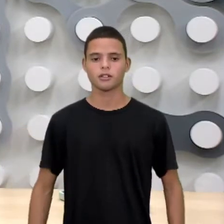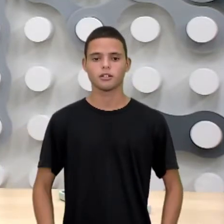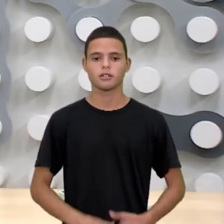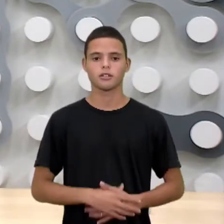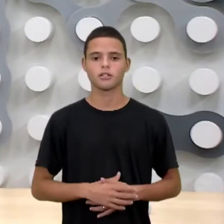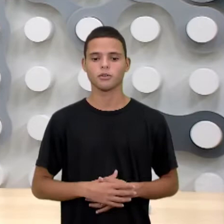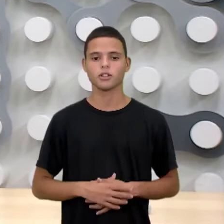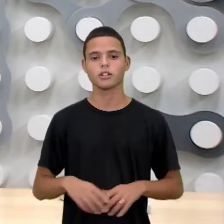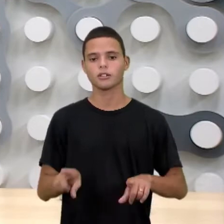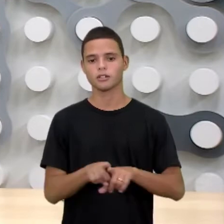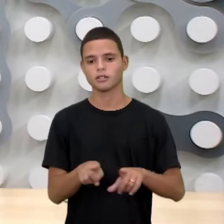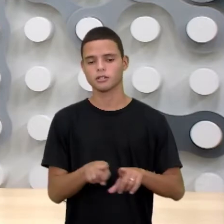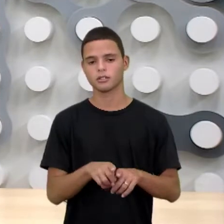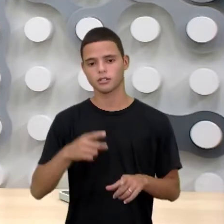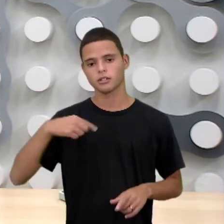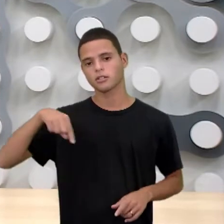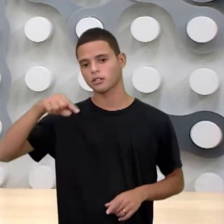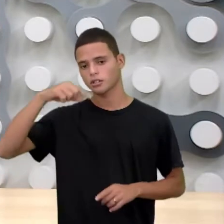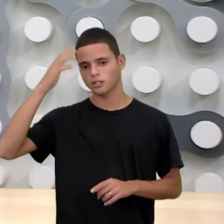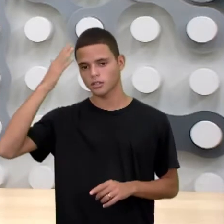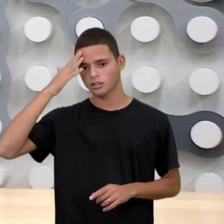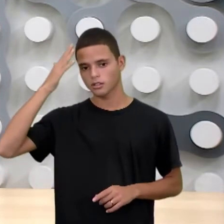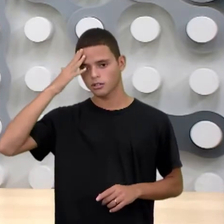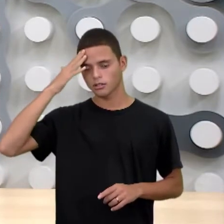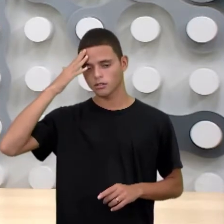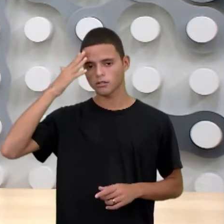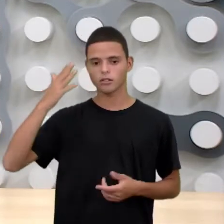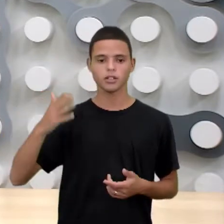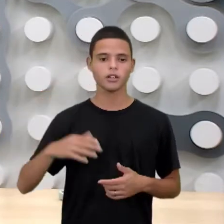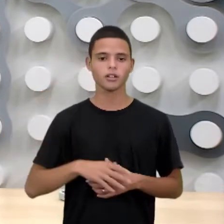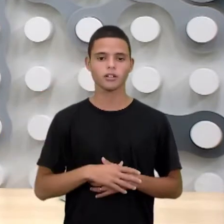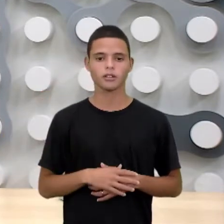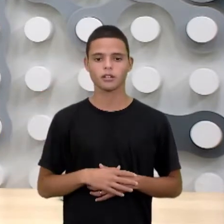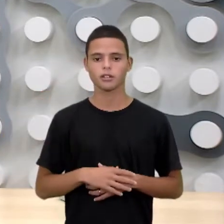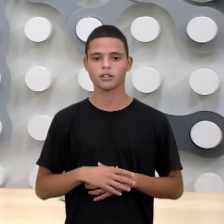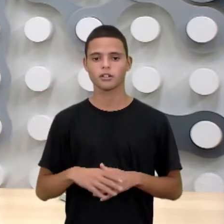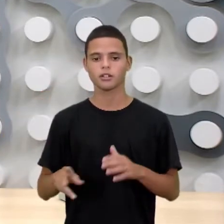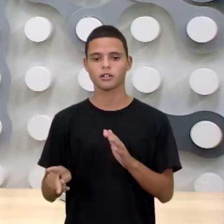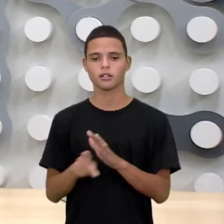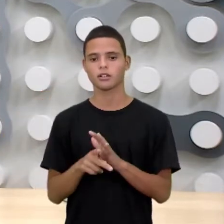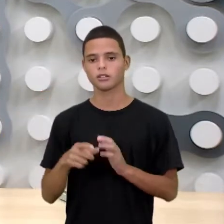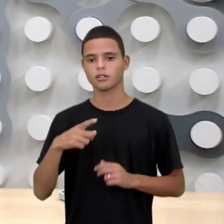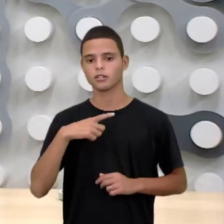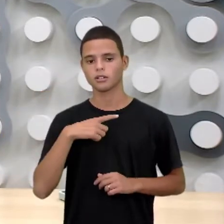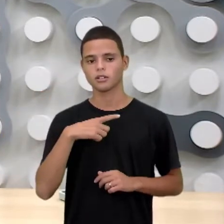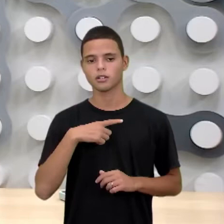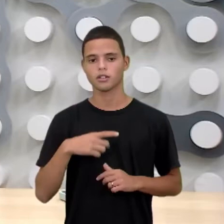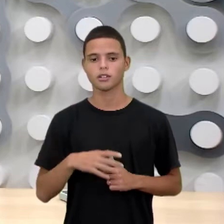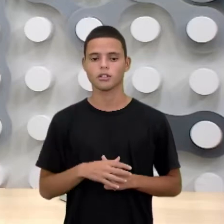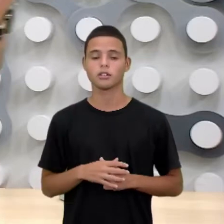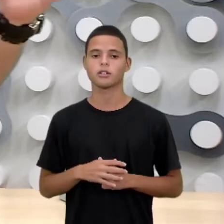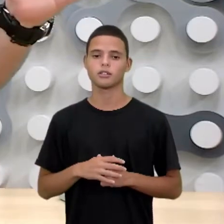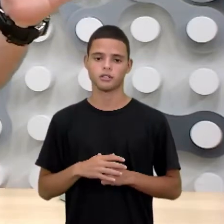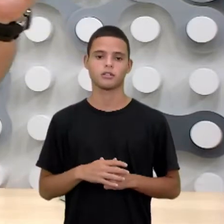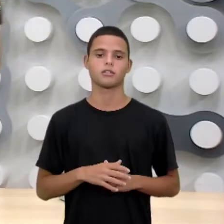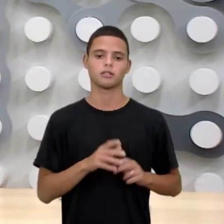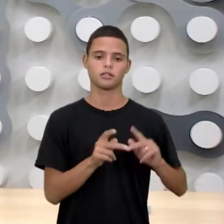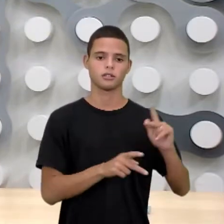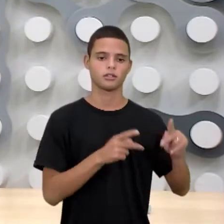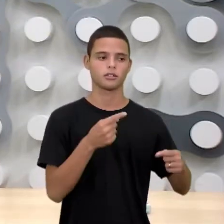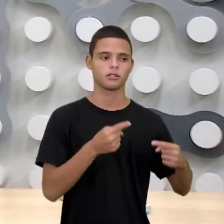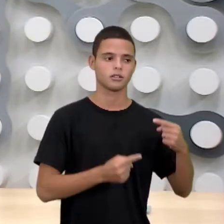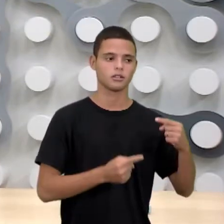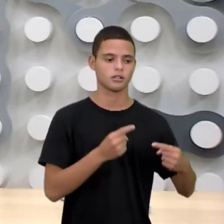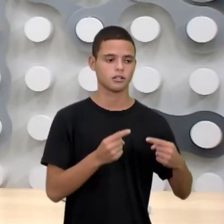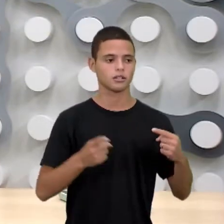nós sabermos, né, sobre os dados demográficos do nosso país, né, para desenvolver aí as nossas políticas públicas, que, né, a gente